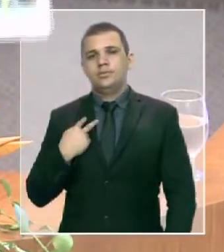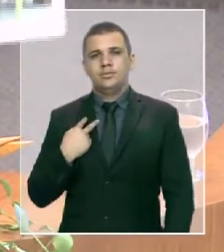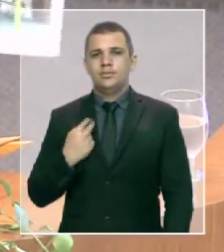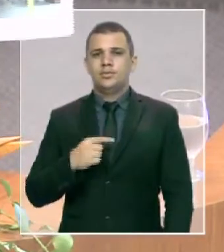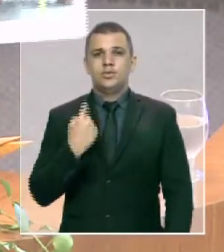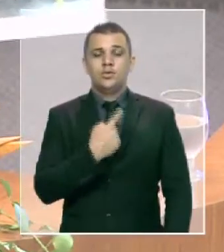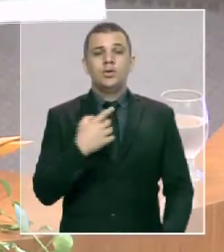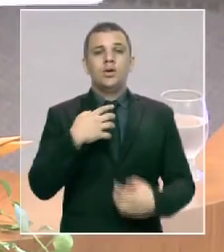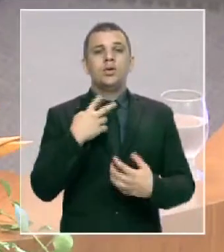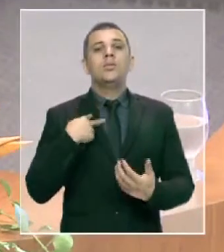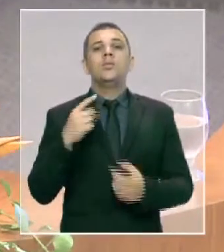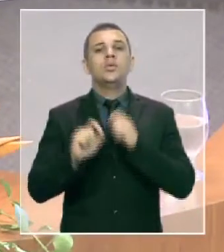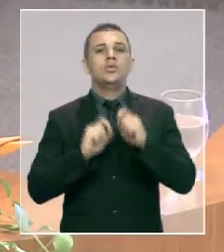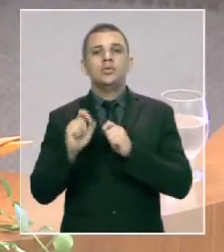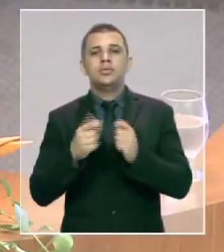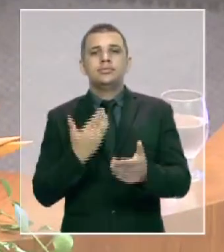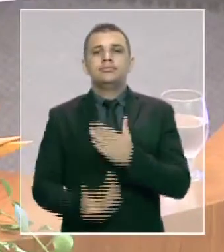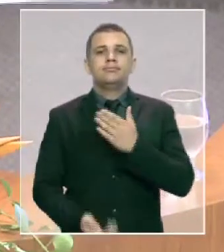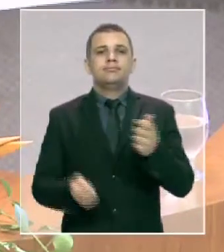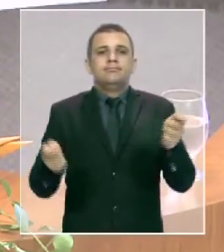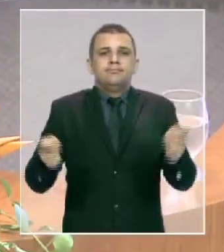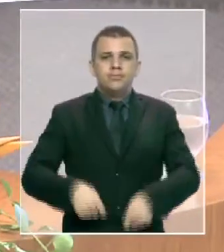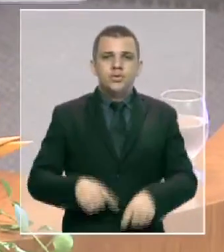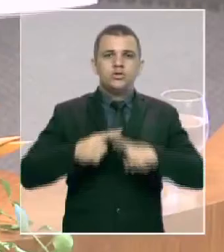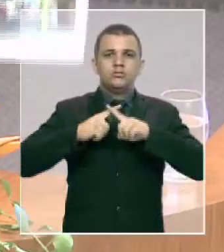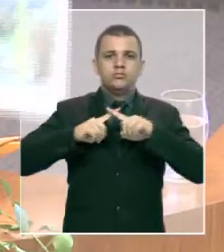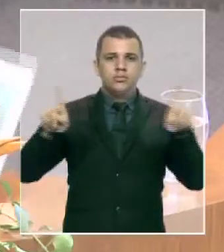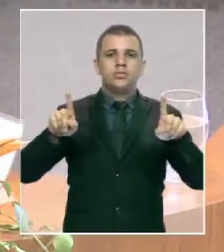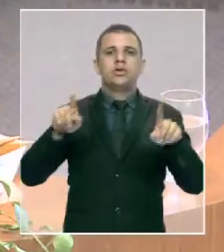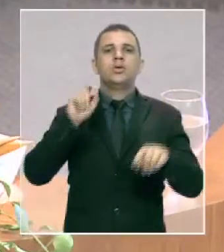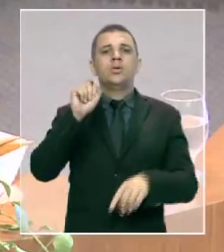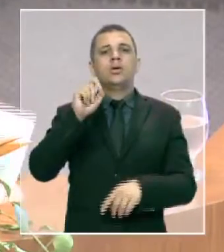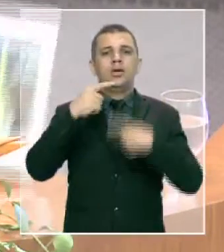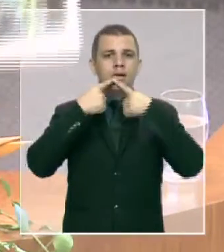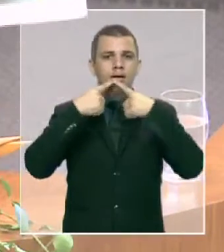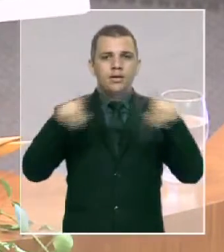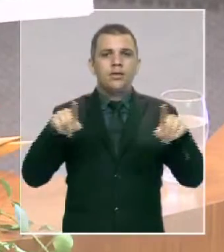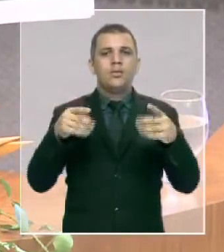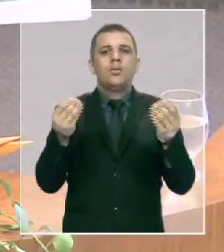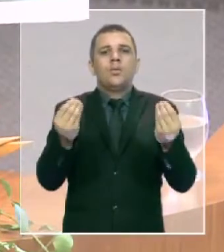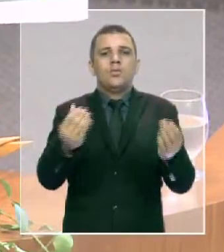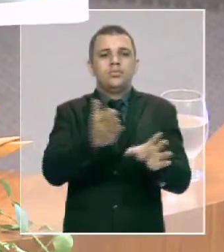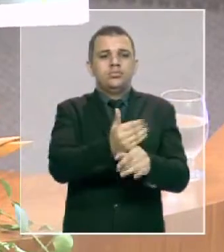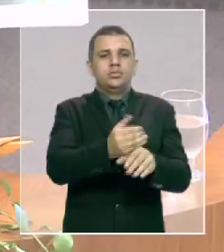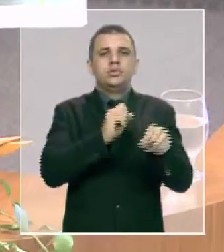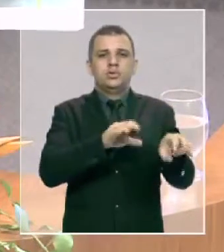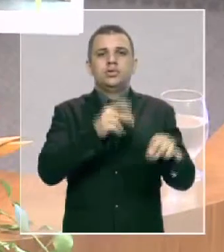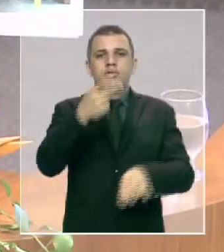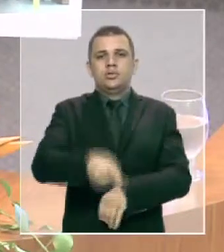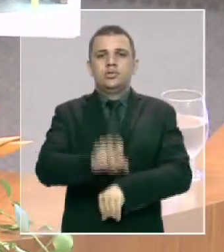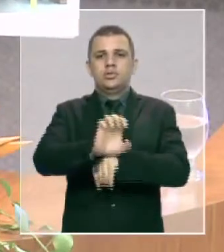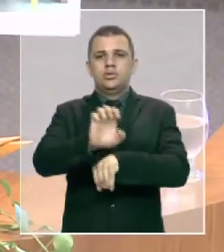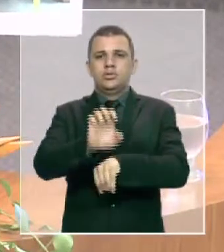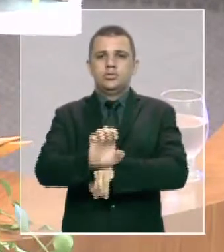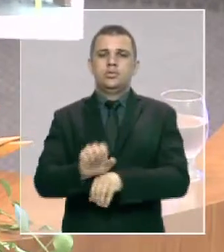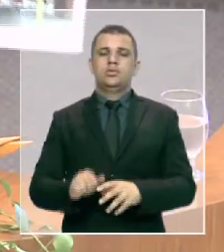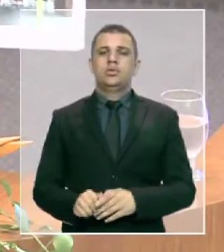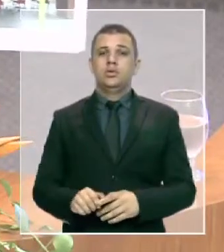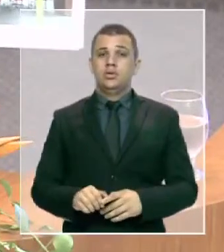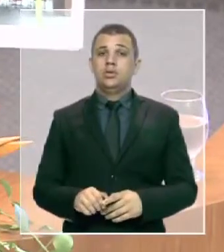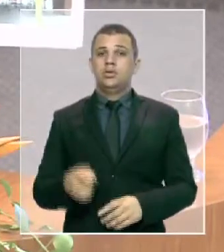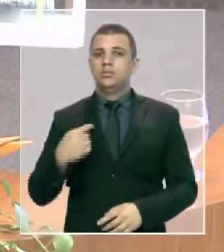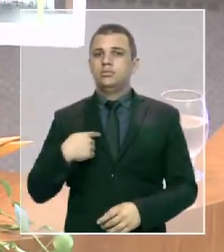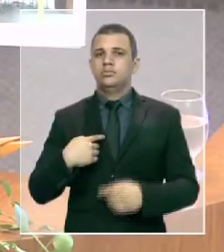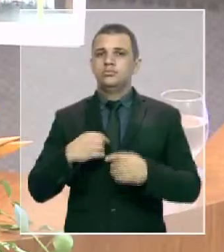a oportunidade de denunciar o descaso com a educação do nosso estado. Fica aqui o nosso